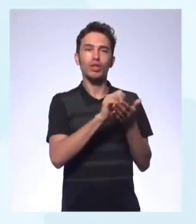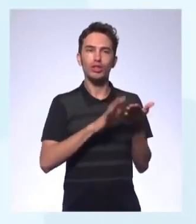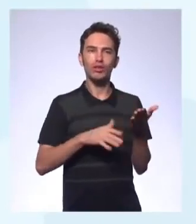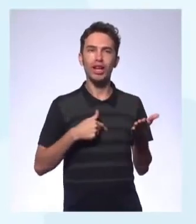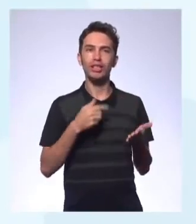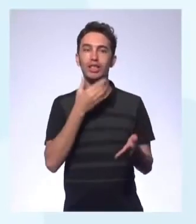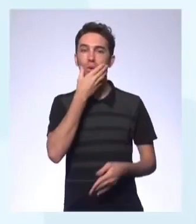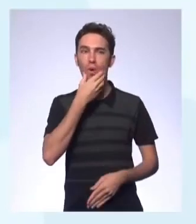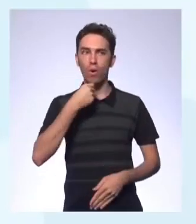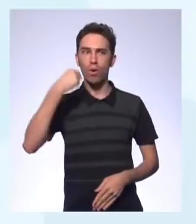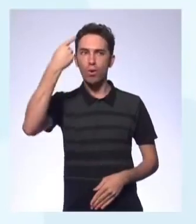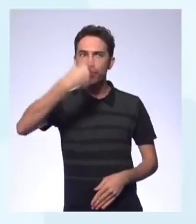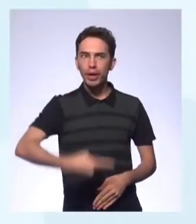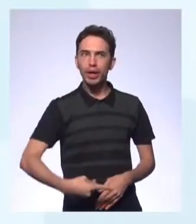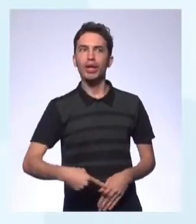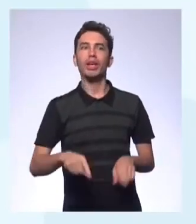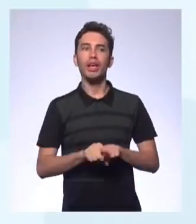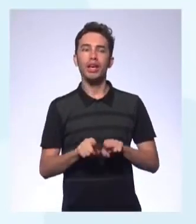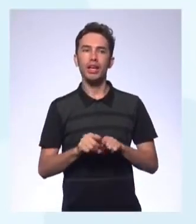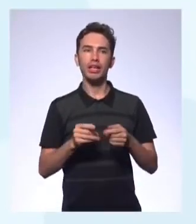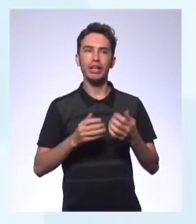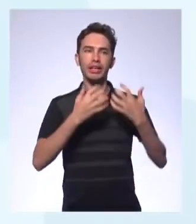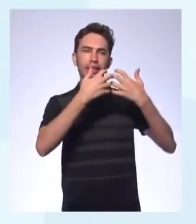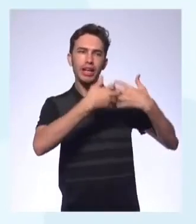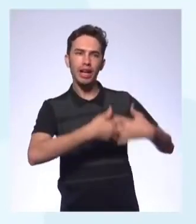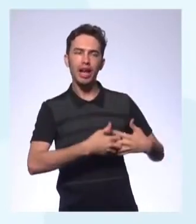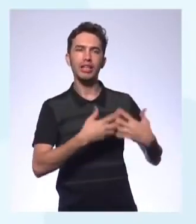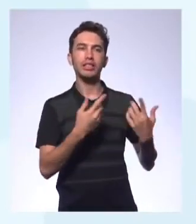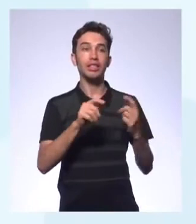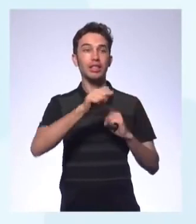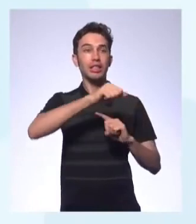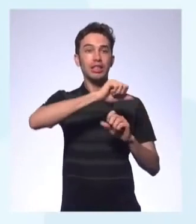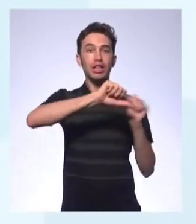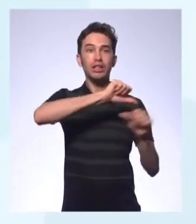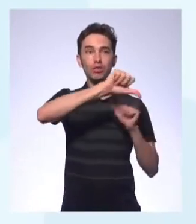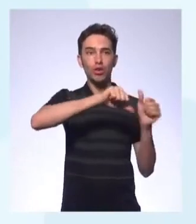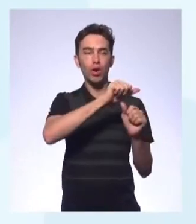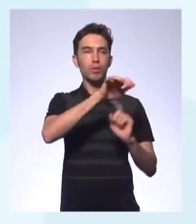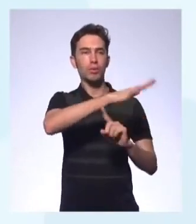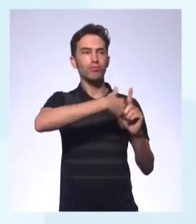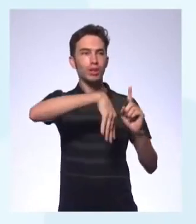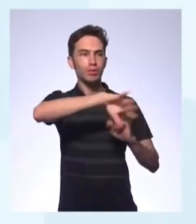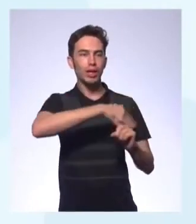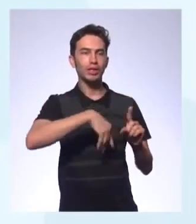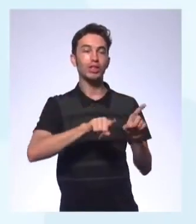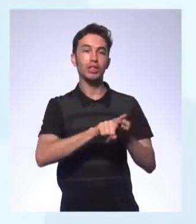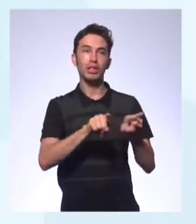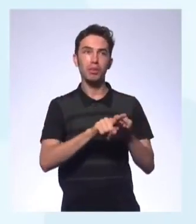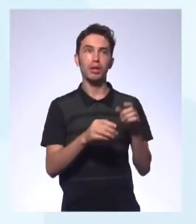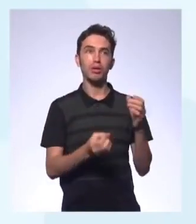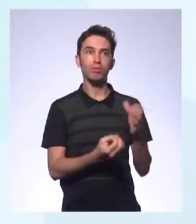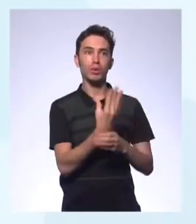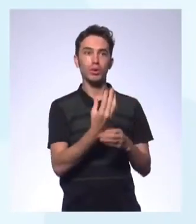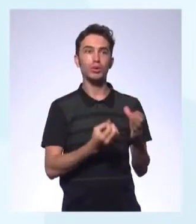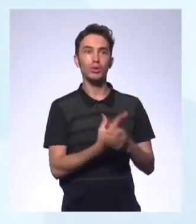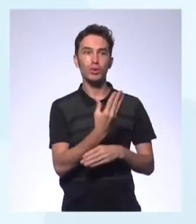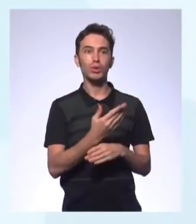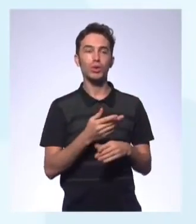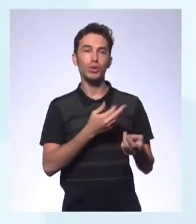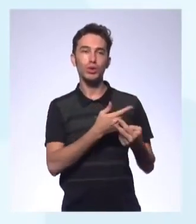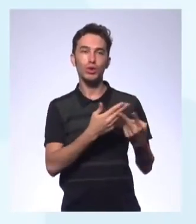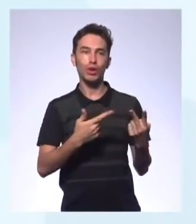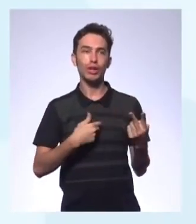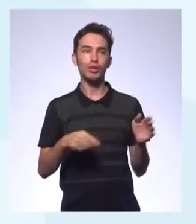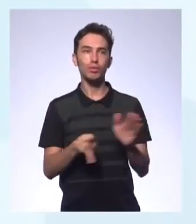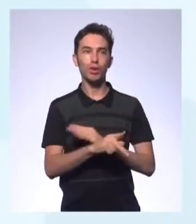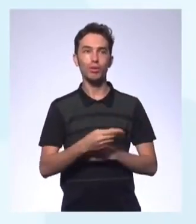humano interage e transforma o meio ambiente, bem como produz os recursos para sua